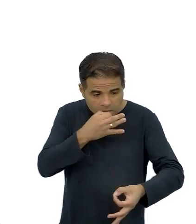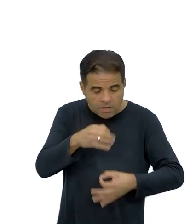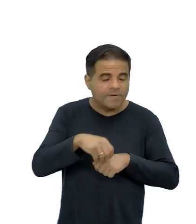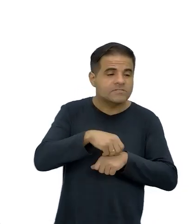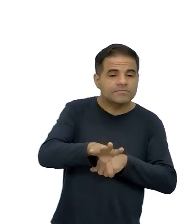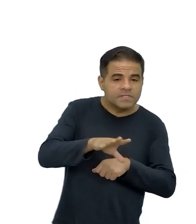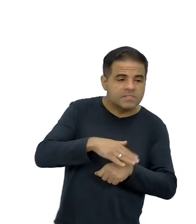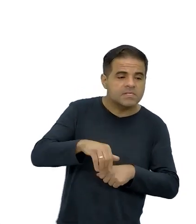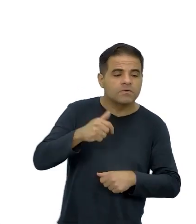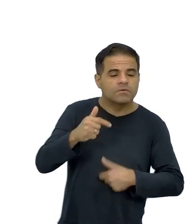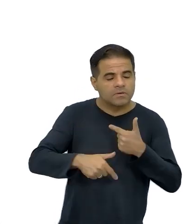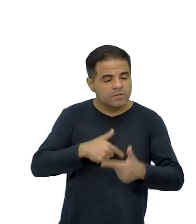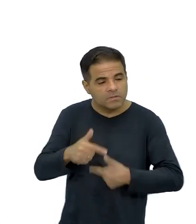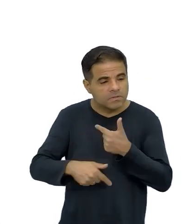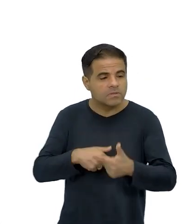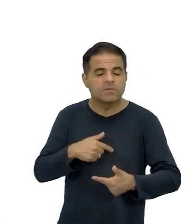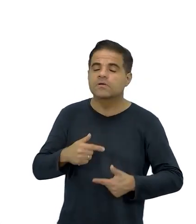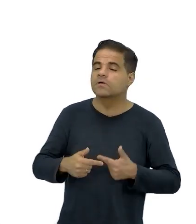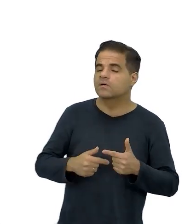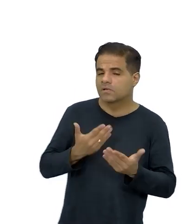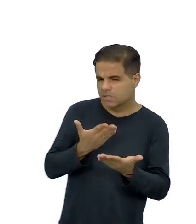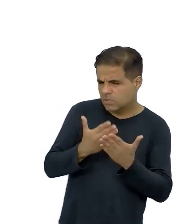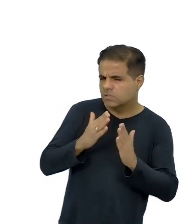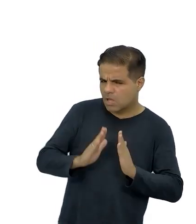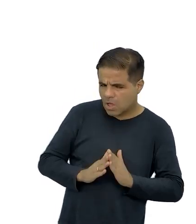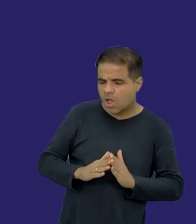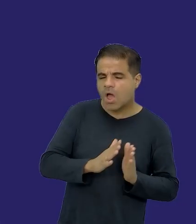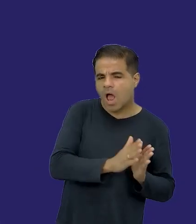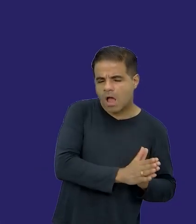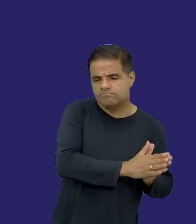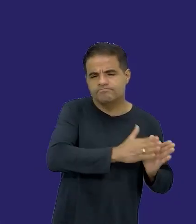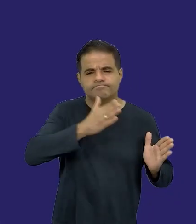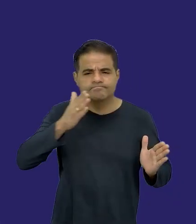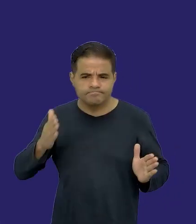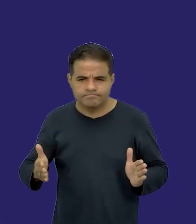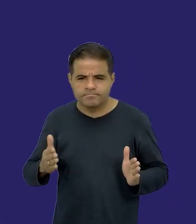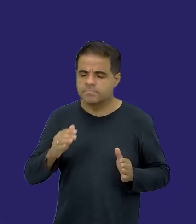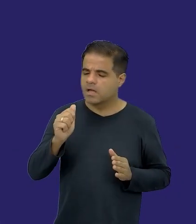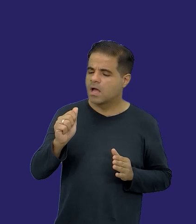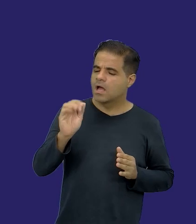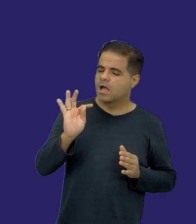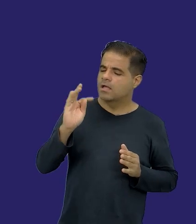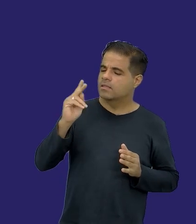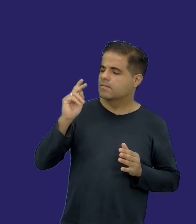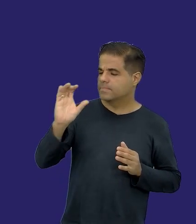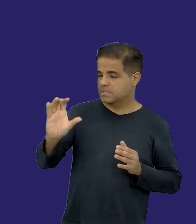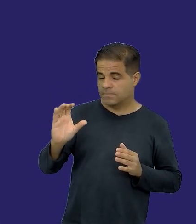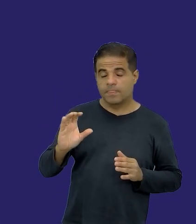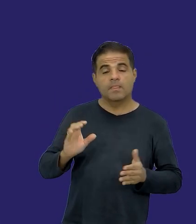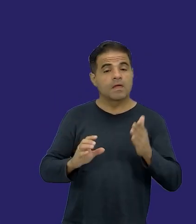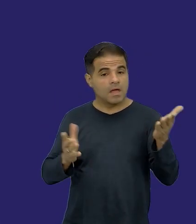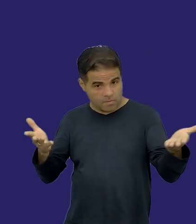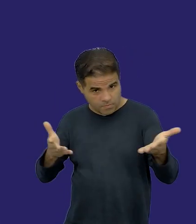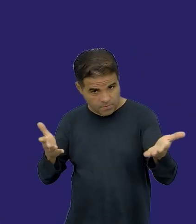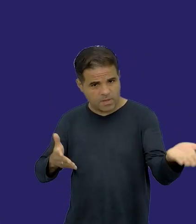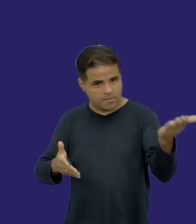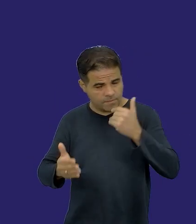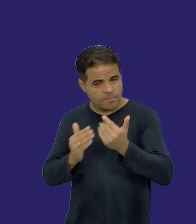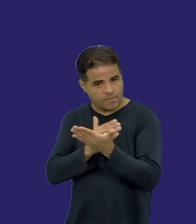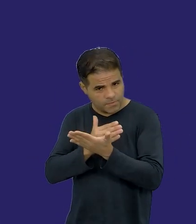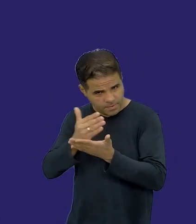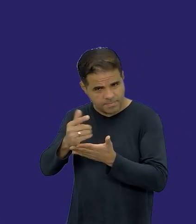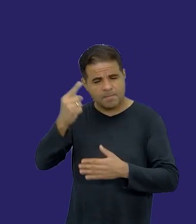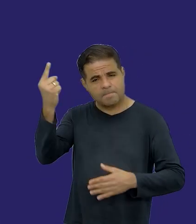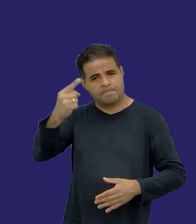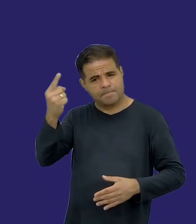o trabalho didático na escola durante a ATPC. Bem, vamos então dar início aqui ao